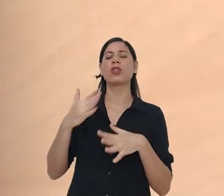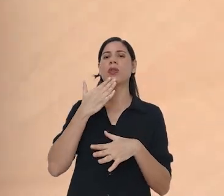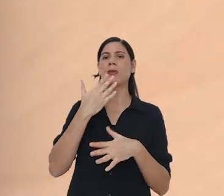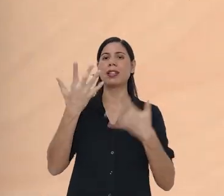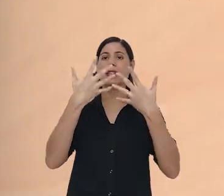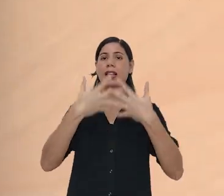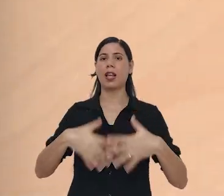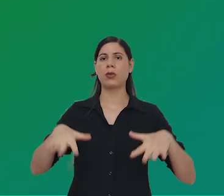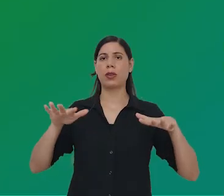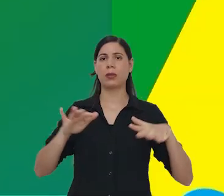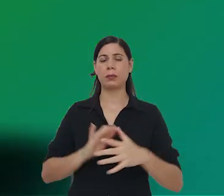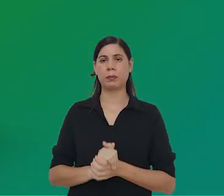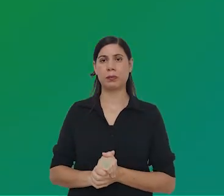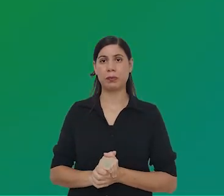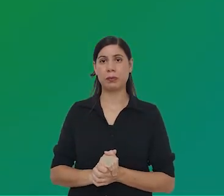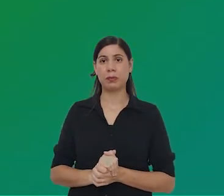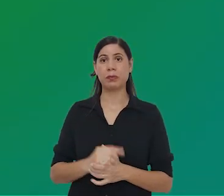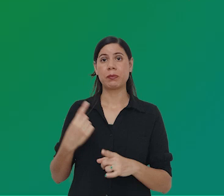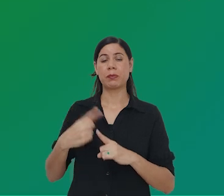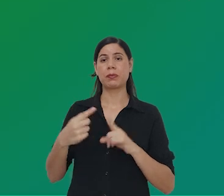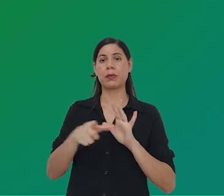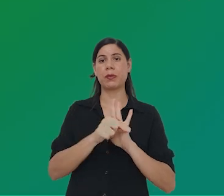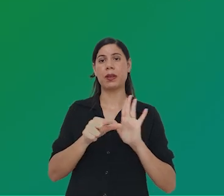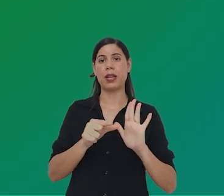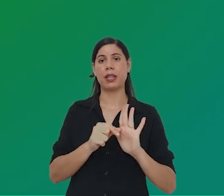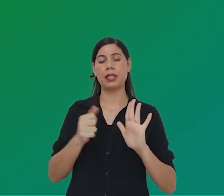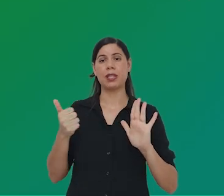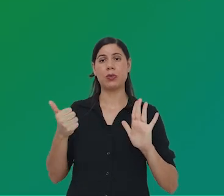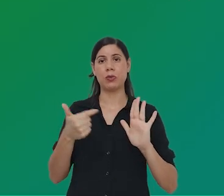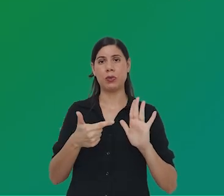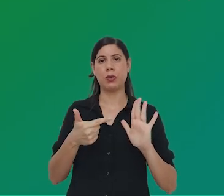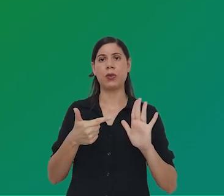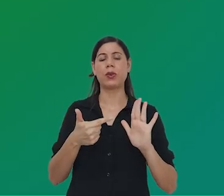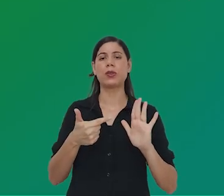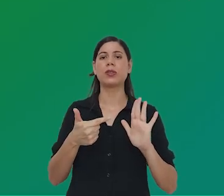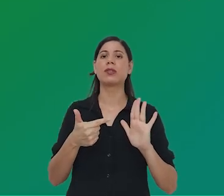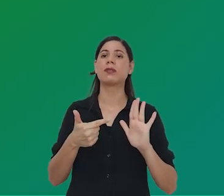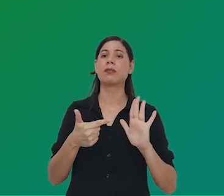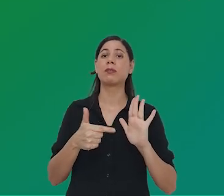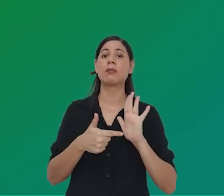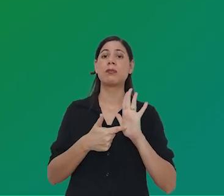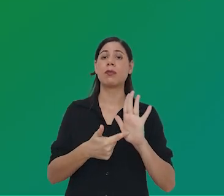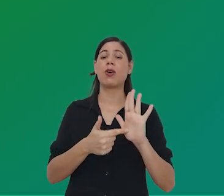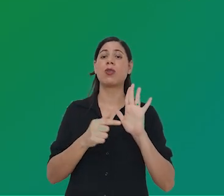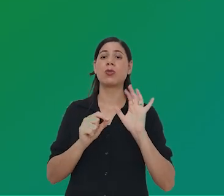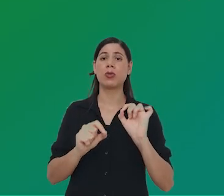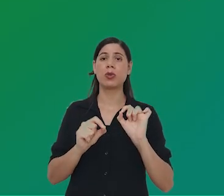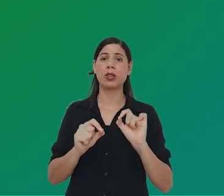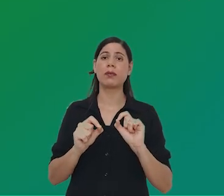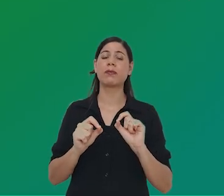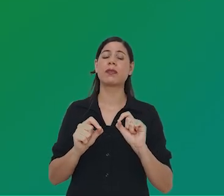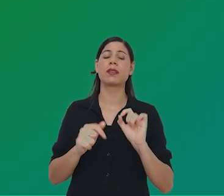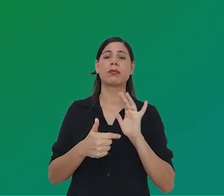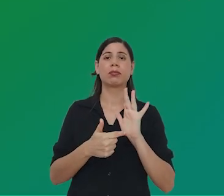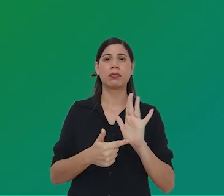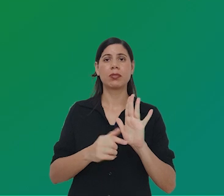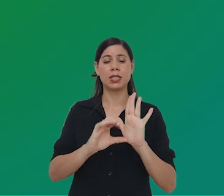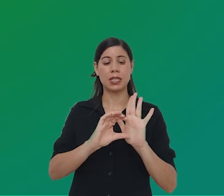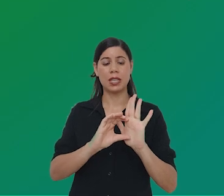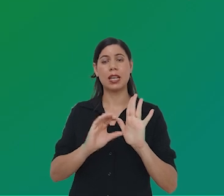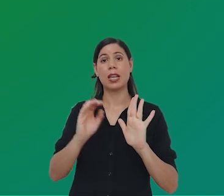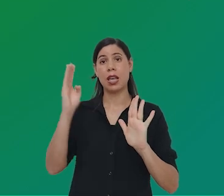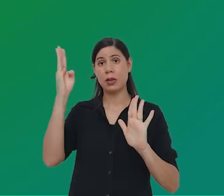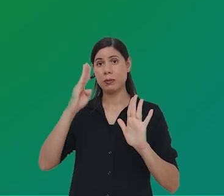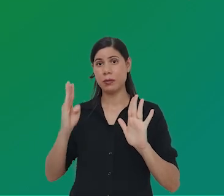de naturalização. Isso porque o artigo 12, inciso 1º, a linha C da Constituição Federal é expresso ao considerar também